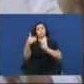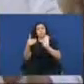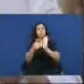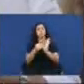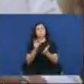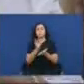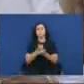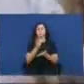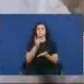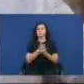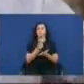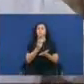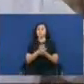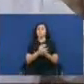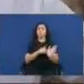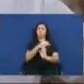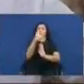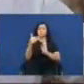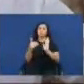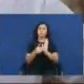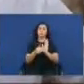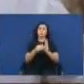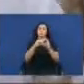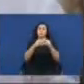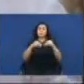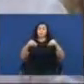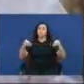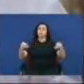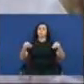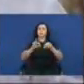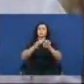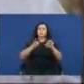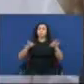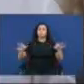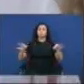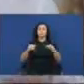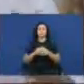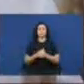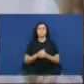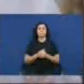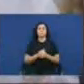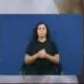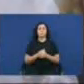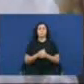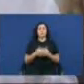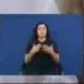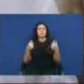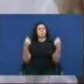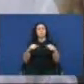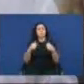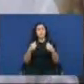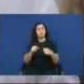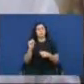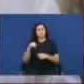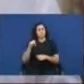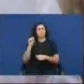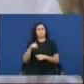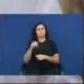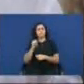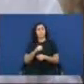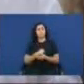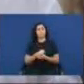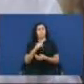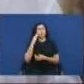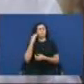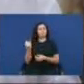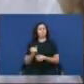para perfazer o total desse terreno lá no Jardim Aeroporto. Então, há necessidade, sim, eu até